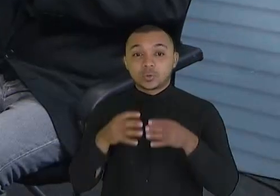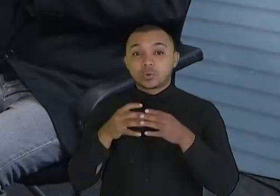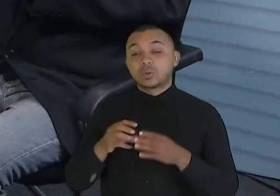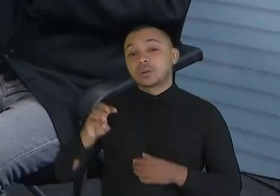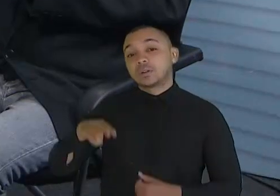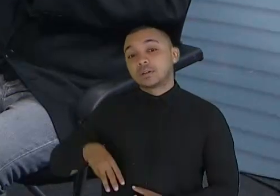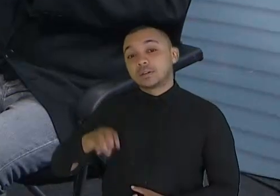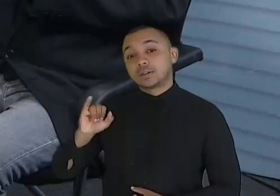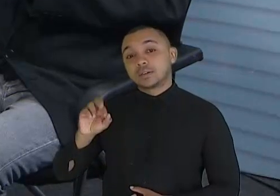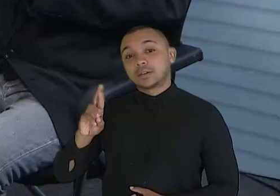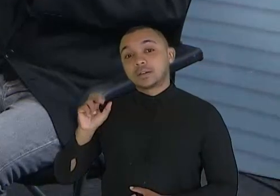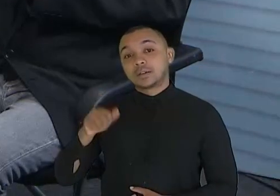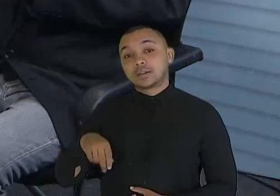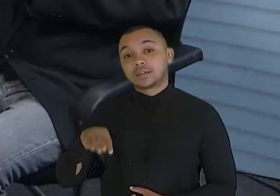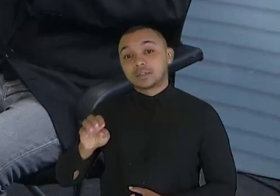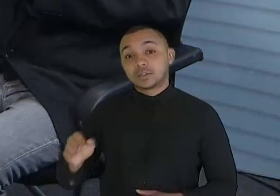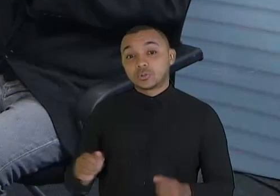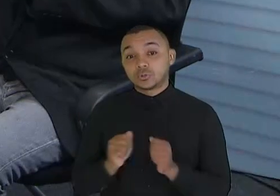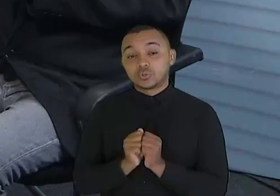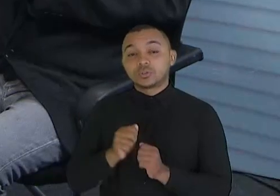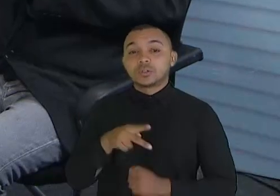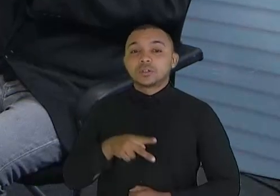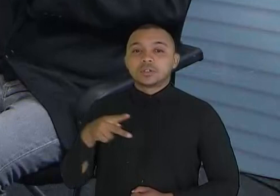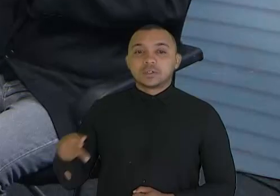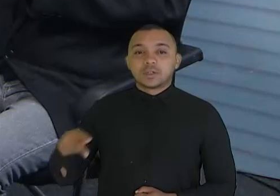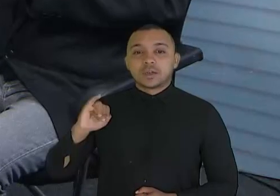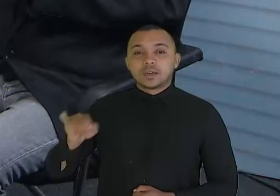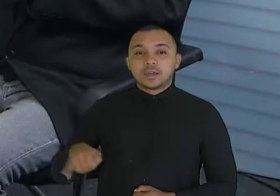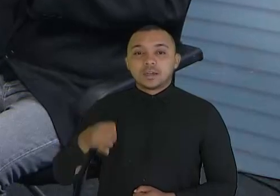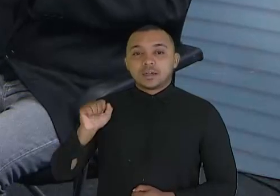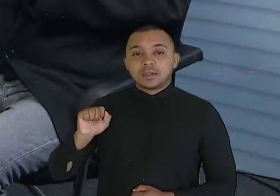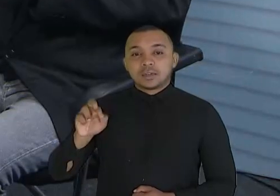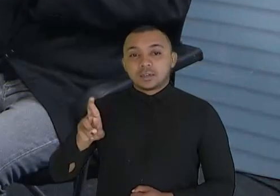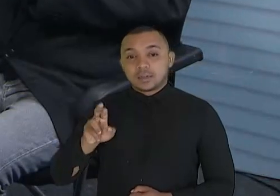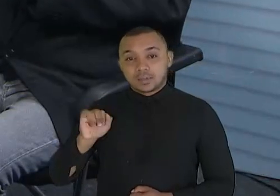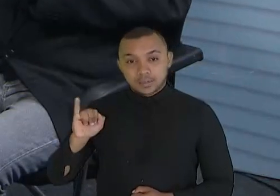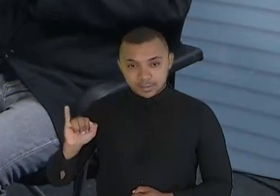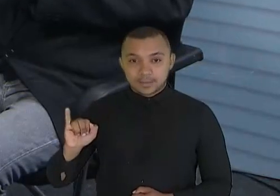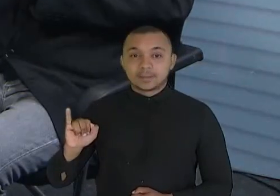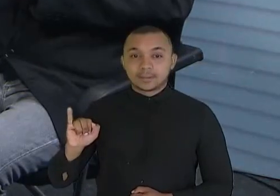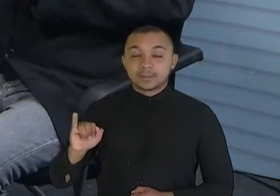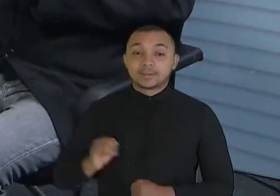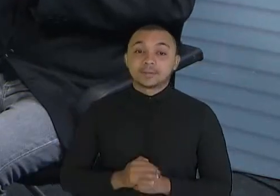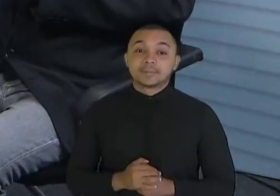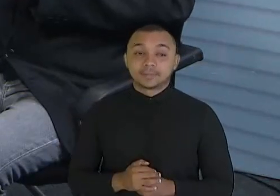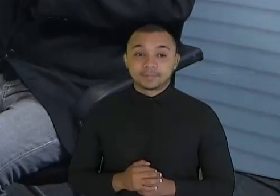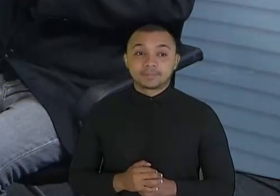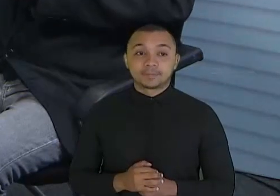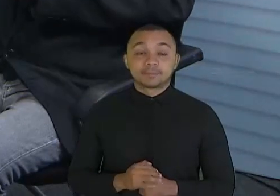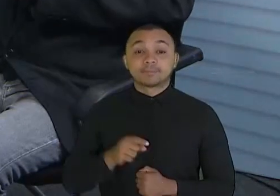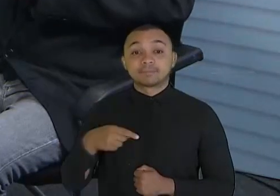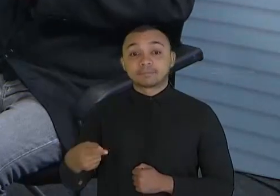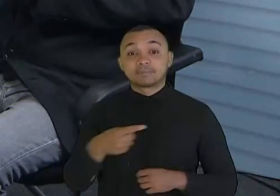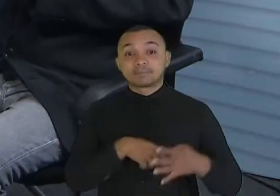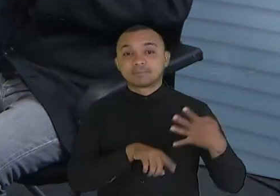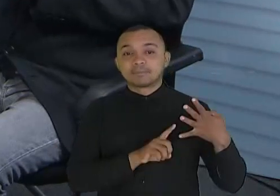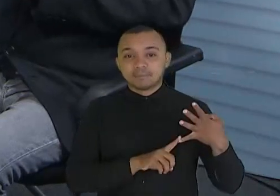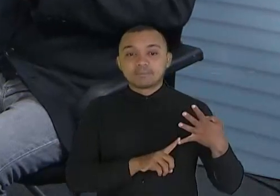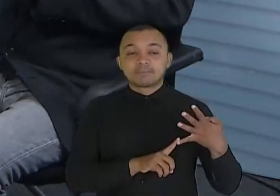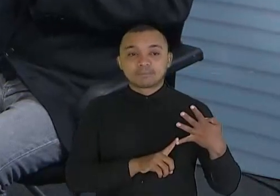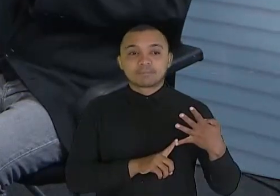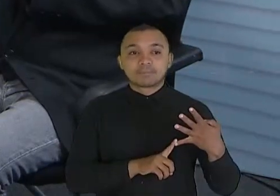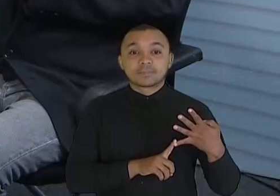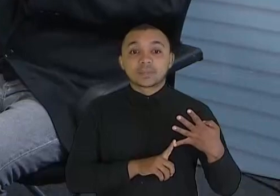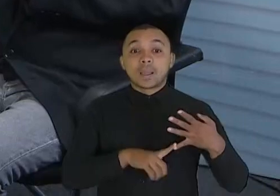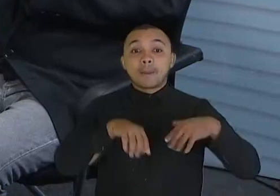ser mediada com o professor nosso, o professor Jari, do curso de comunicação. Legal. É bem interessante. E depois, né, vai ter essa... Políticas públicas,